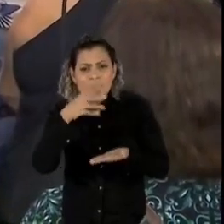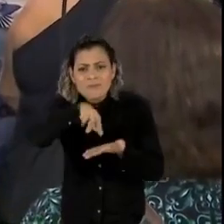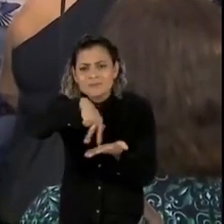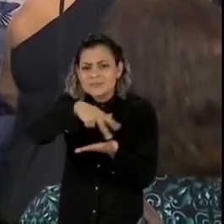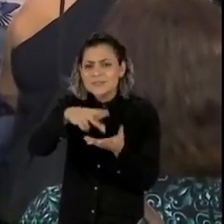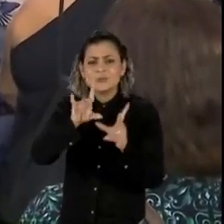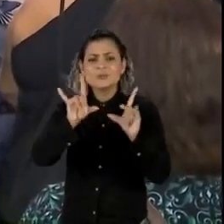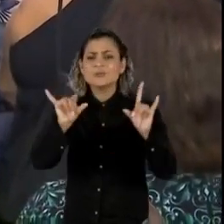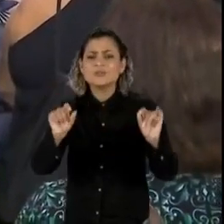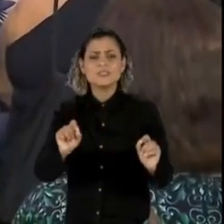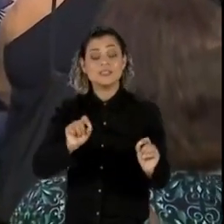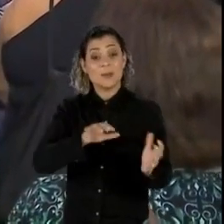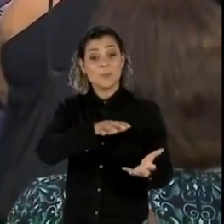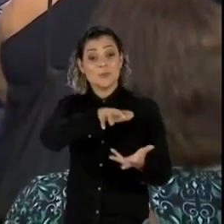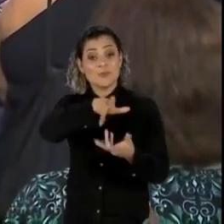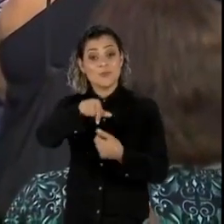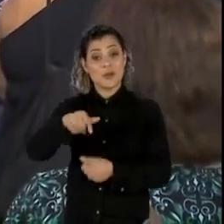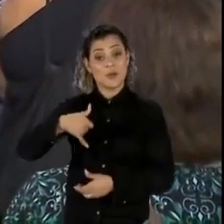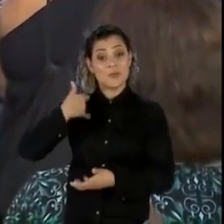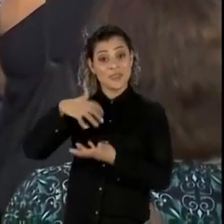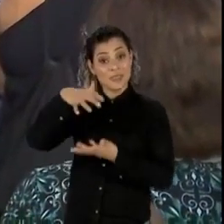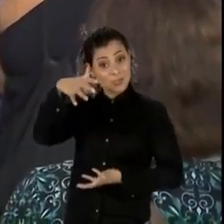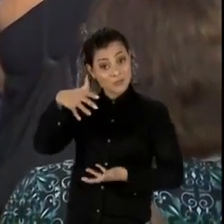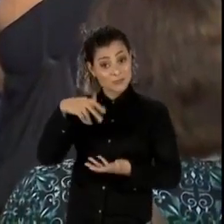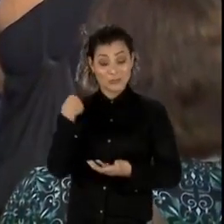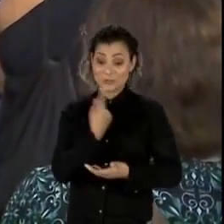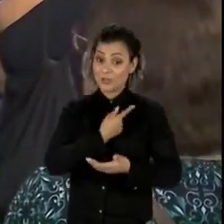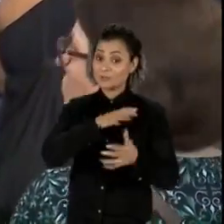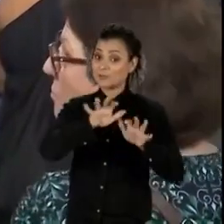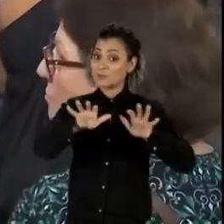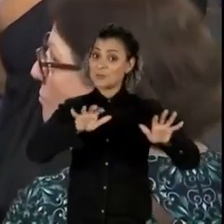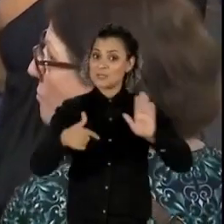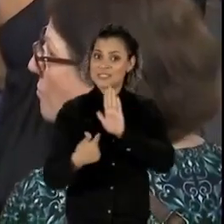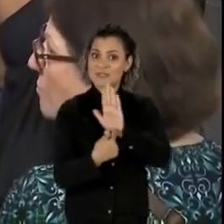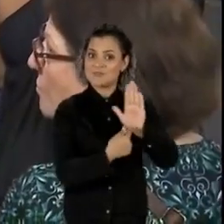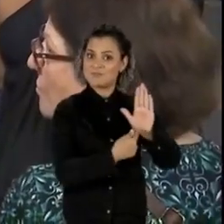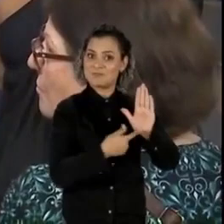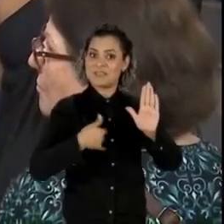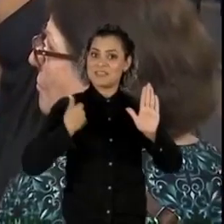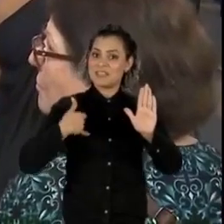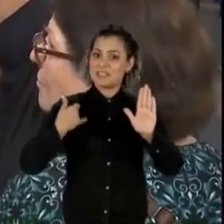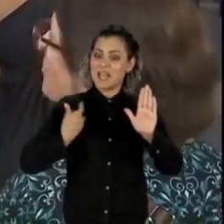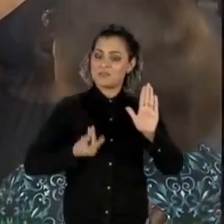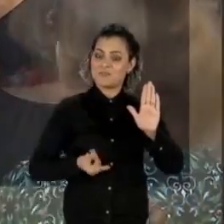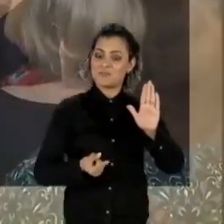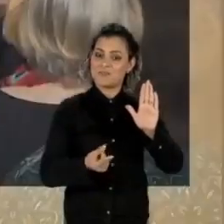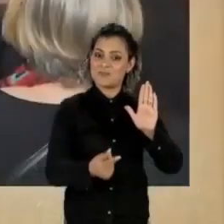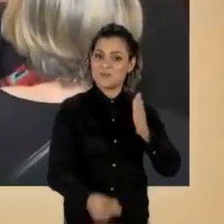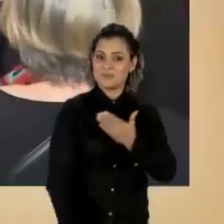internacional do idoso ea gente marcando presença aqui na ex-colônia gravidade